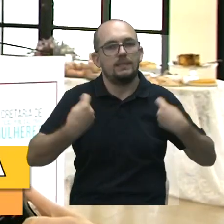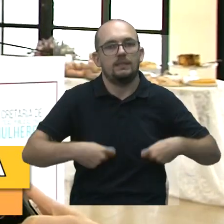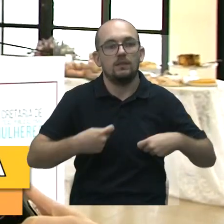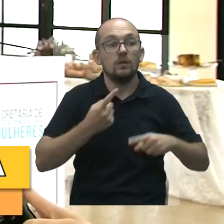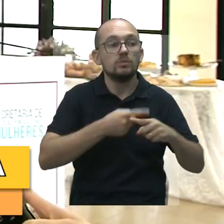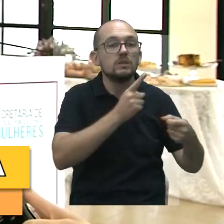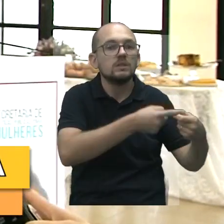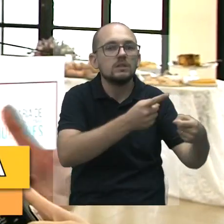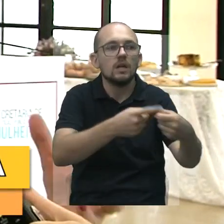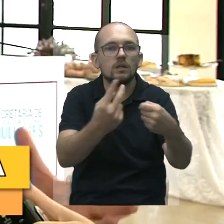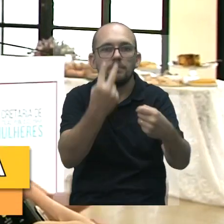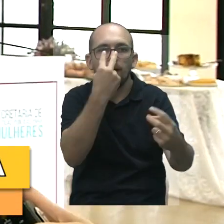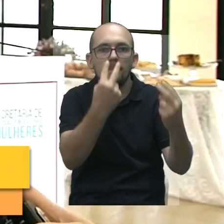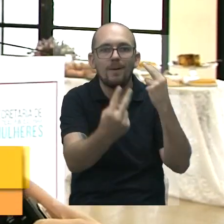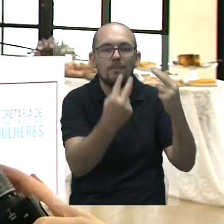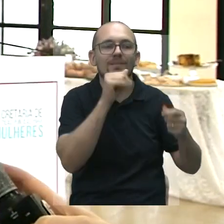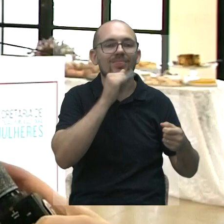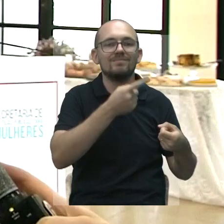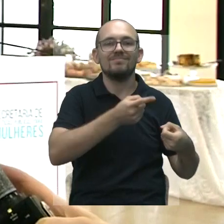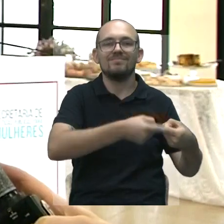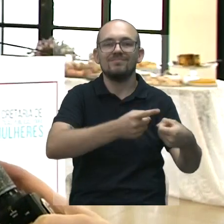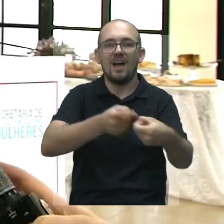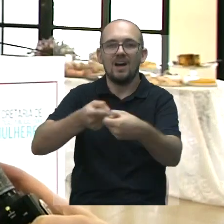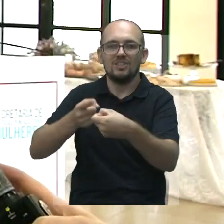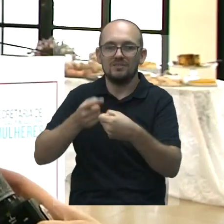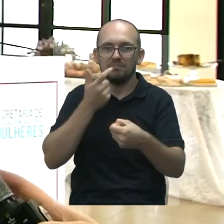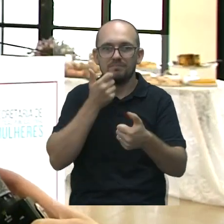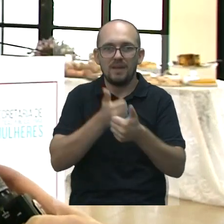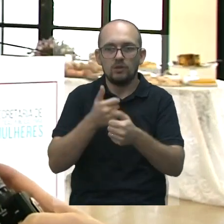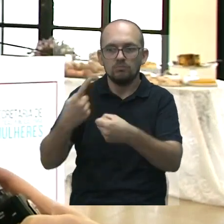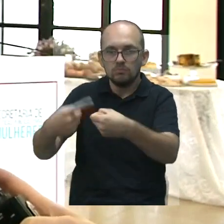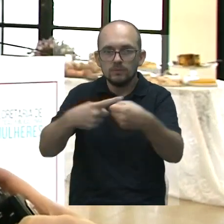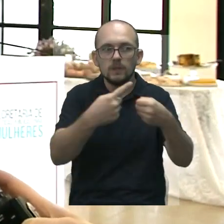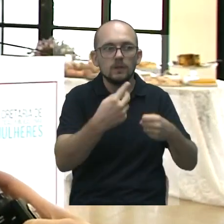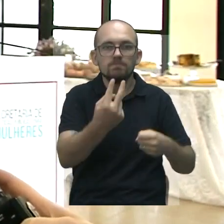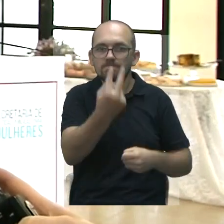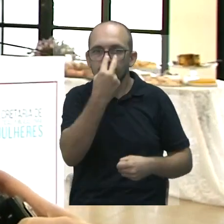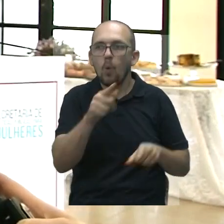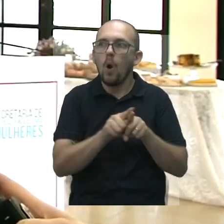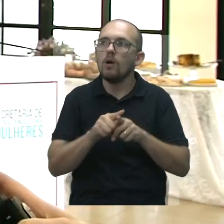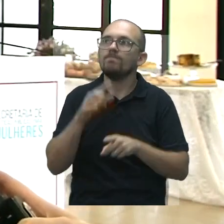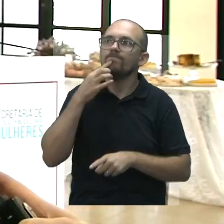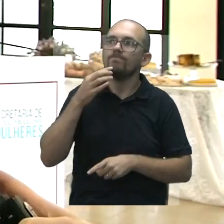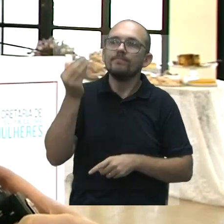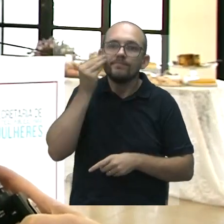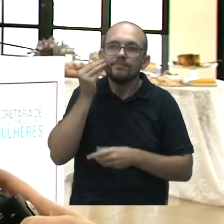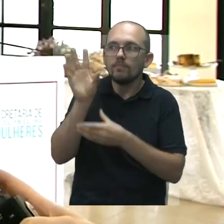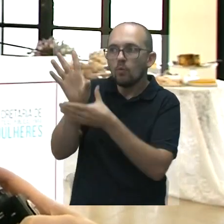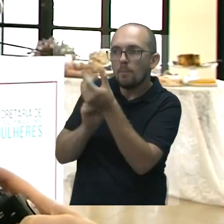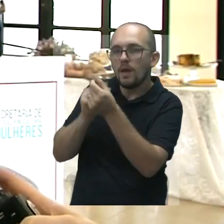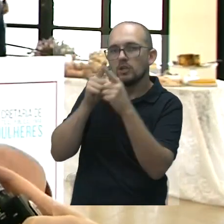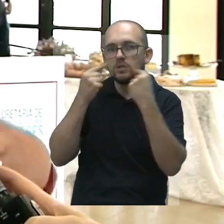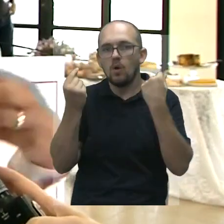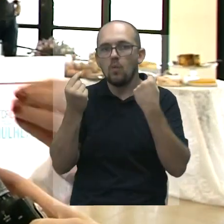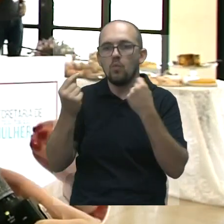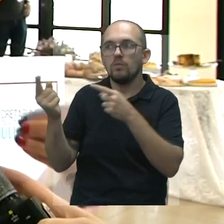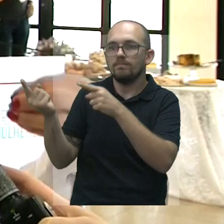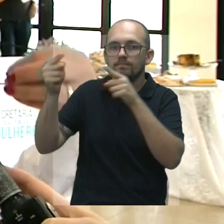nosso município, que fazem parte do entorno, se mobilizem também e procurem dentro dos seus espaços